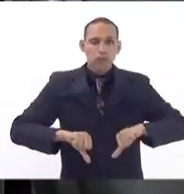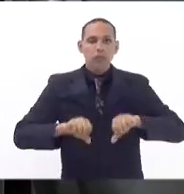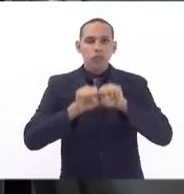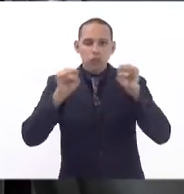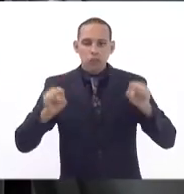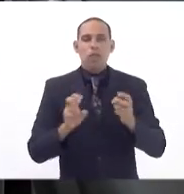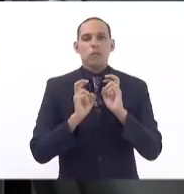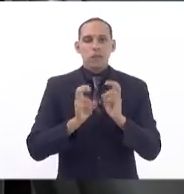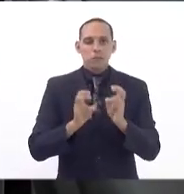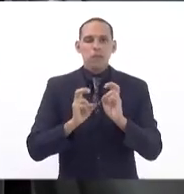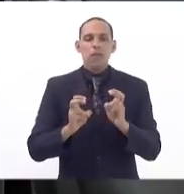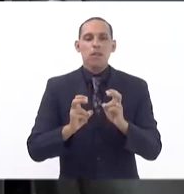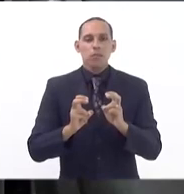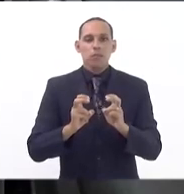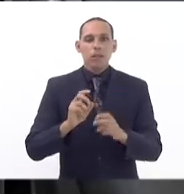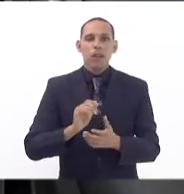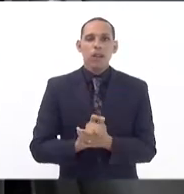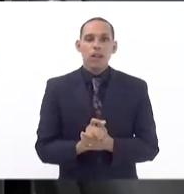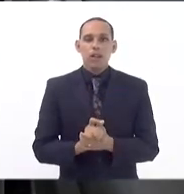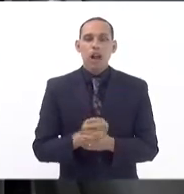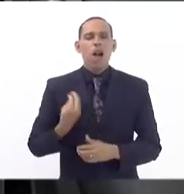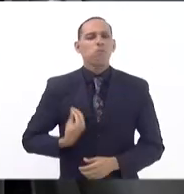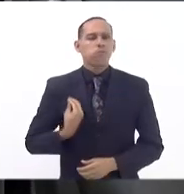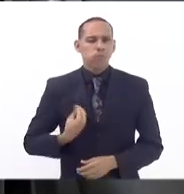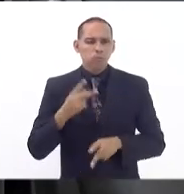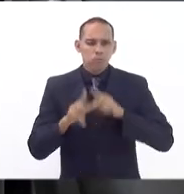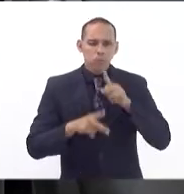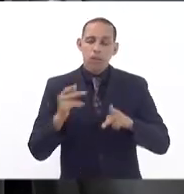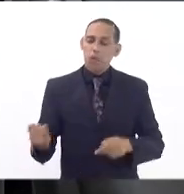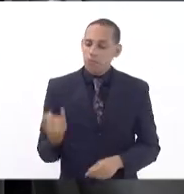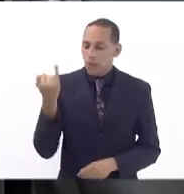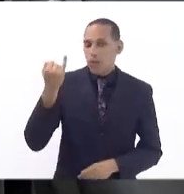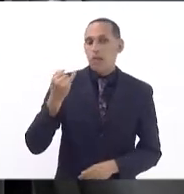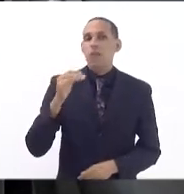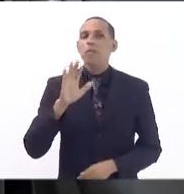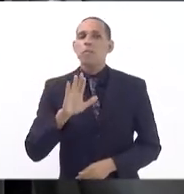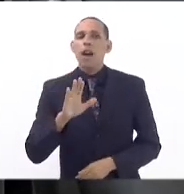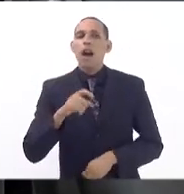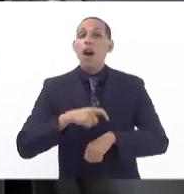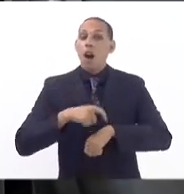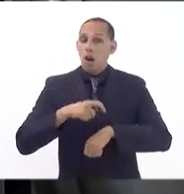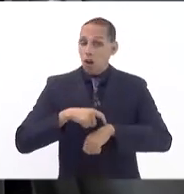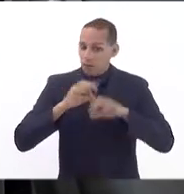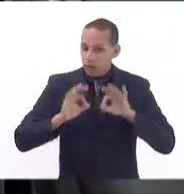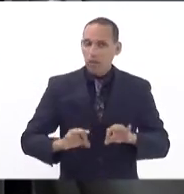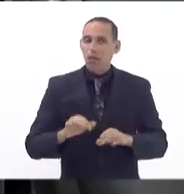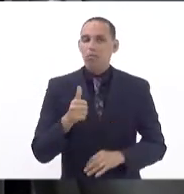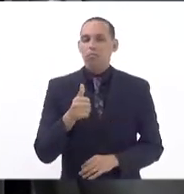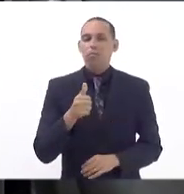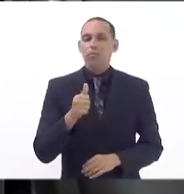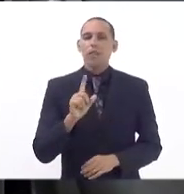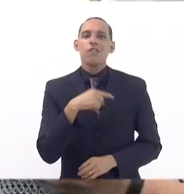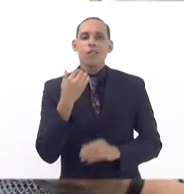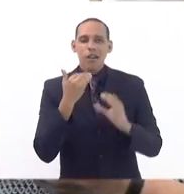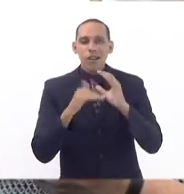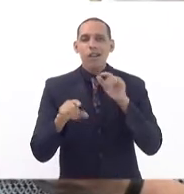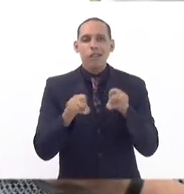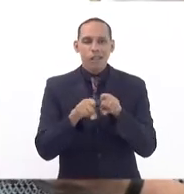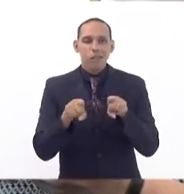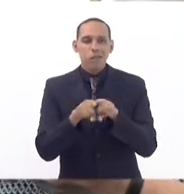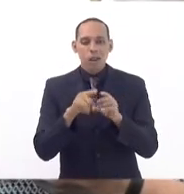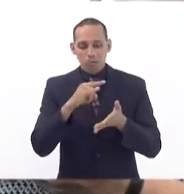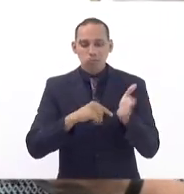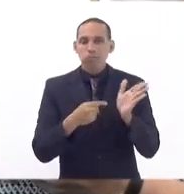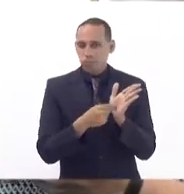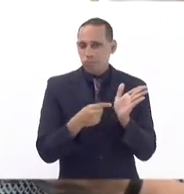transporte rodoviário só depois levou a Participação Popular é fundamental vai se dar no depois no momento certo a gente encaminhou também